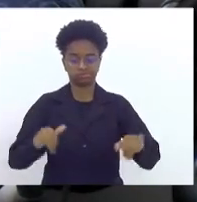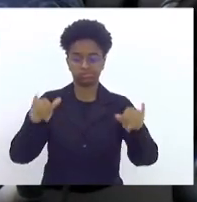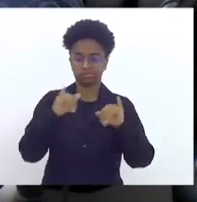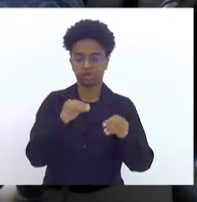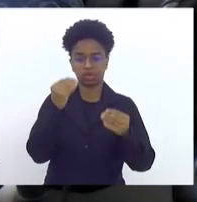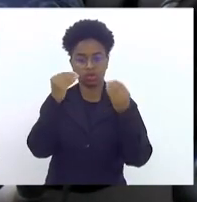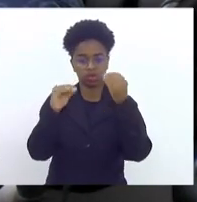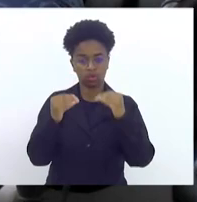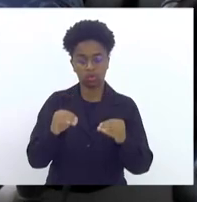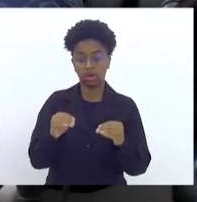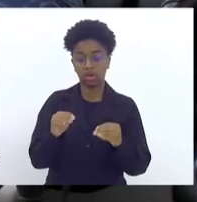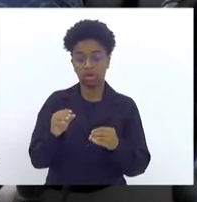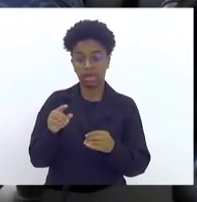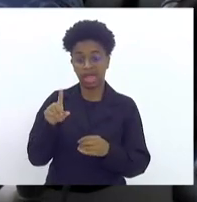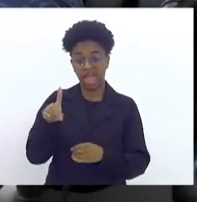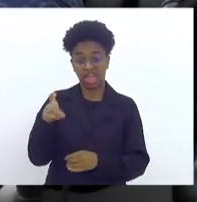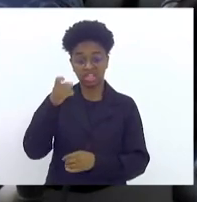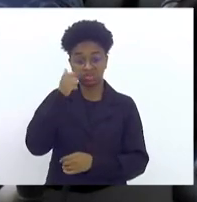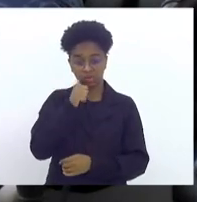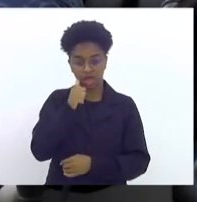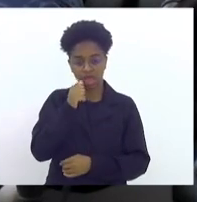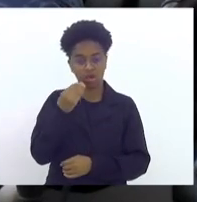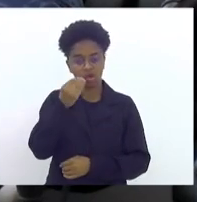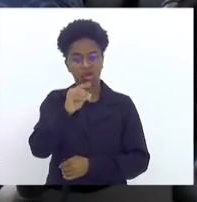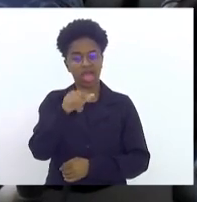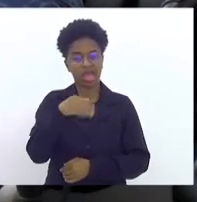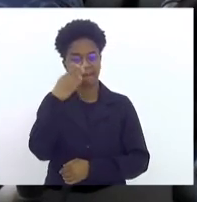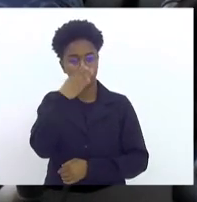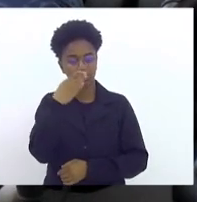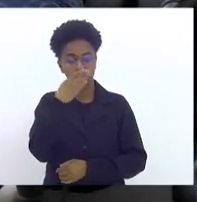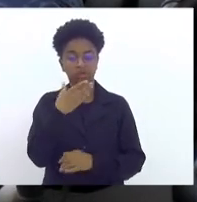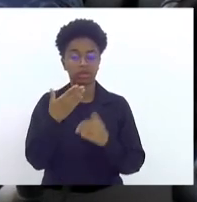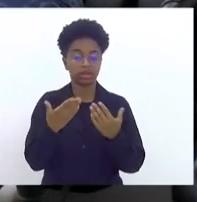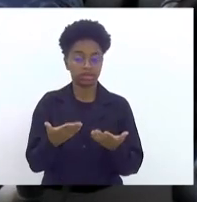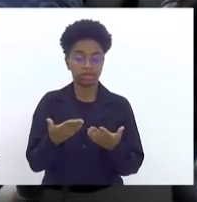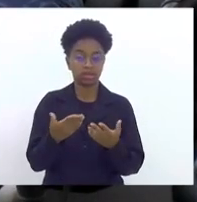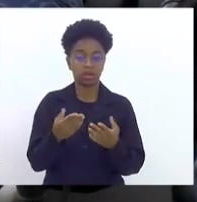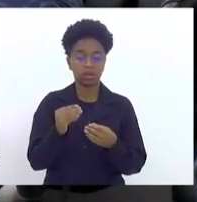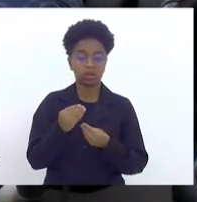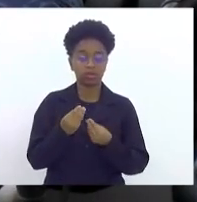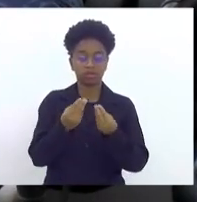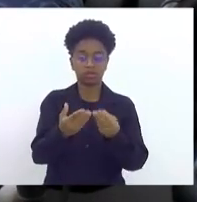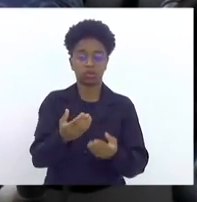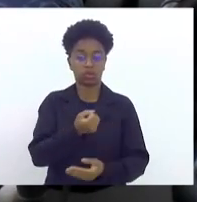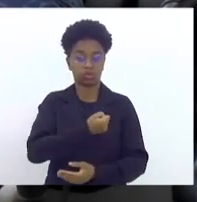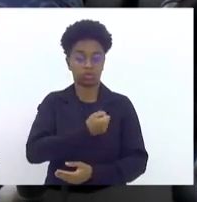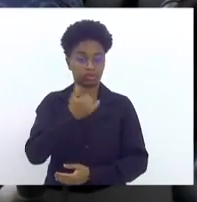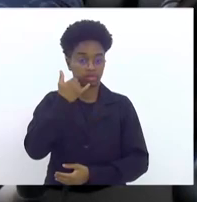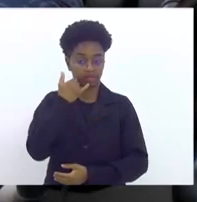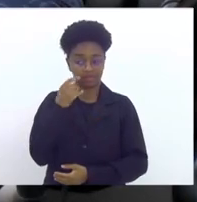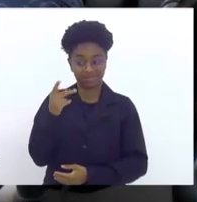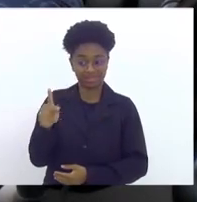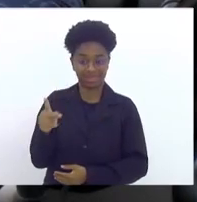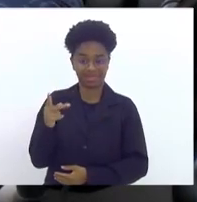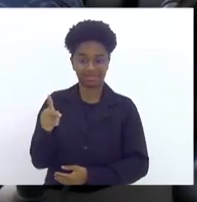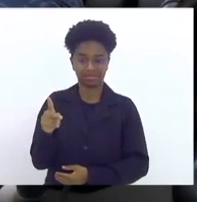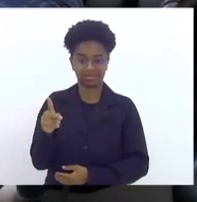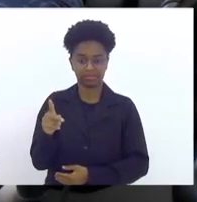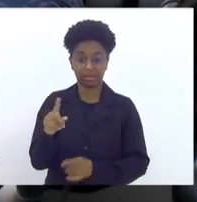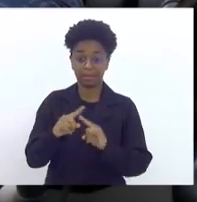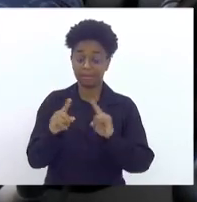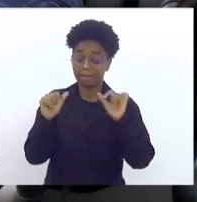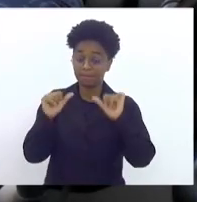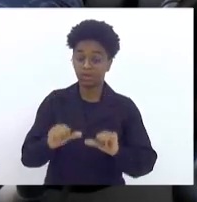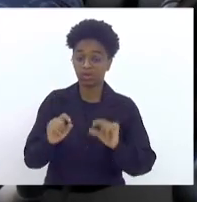as suas mulher a Rose como garota de programa né E deu o contato ou seja o telefone dela e pior